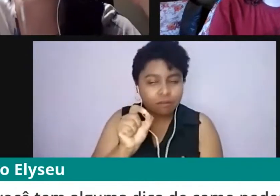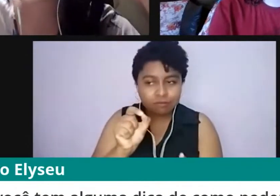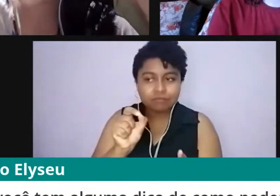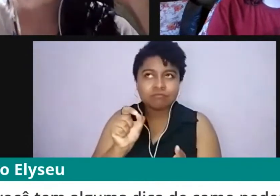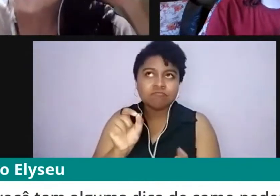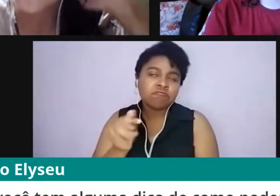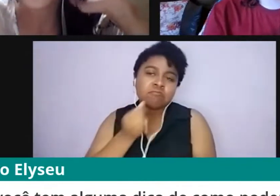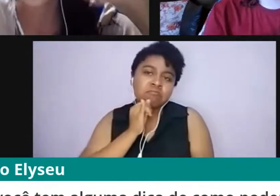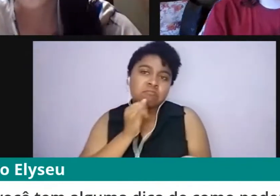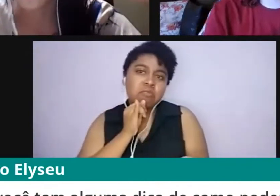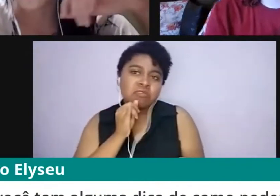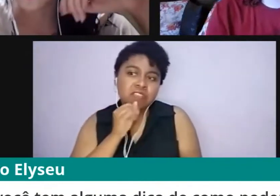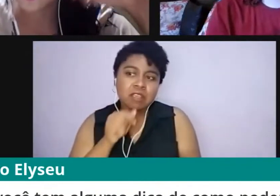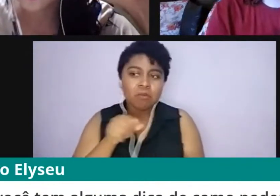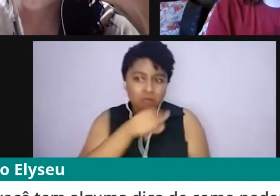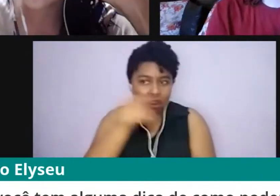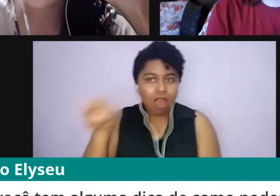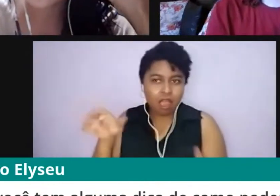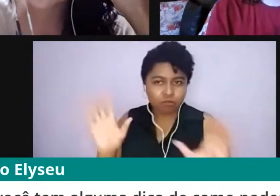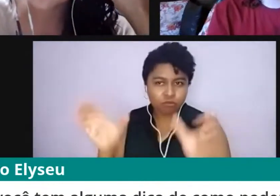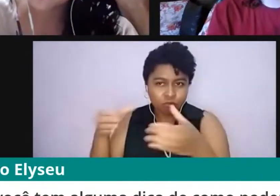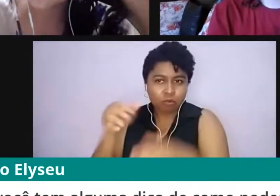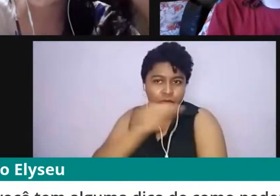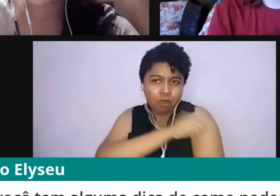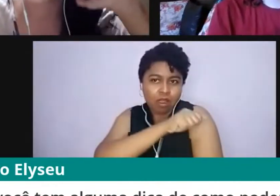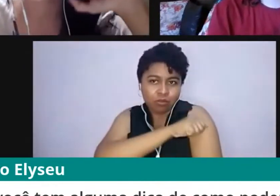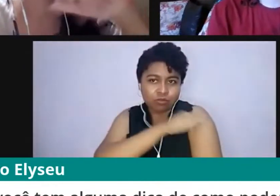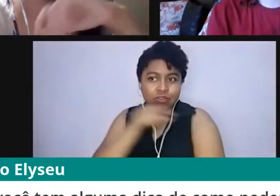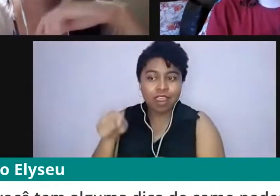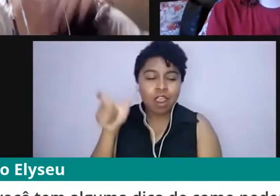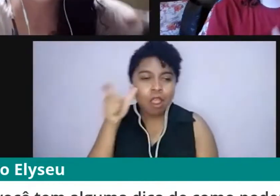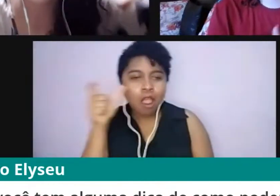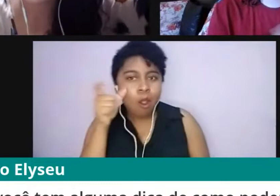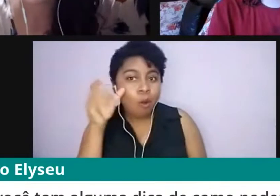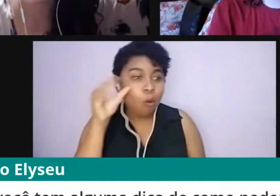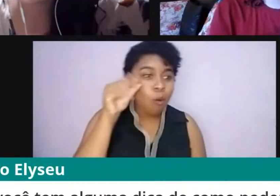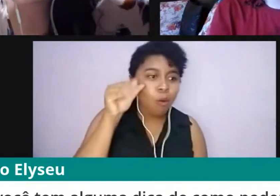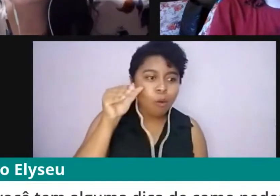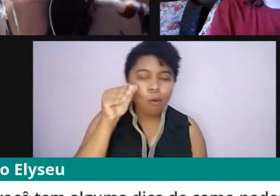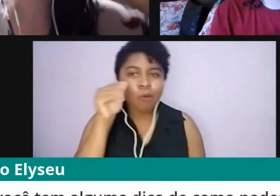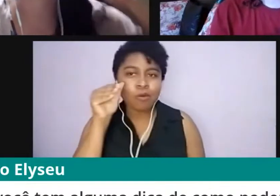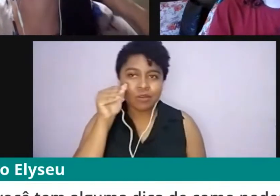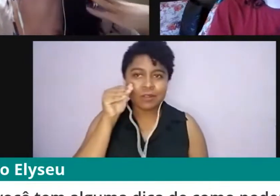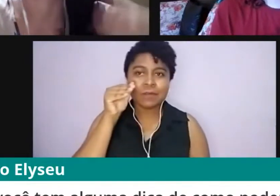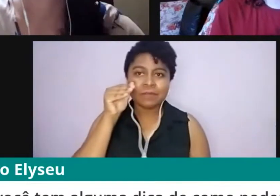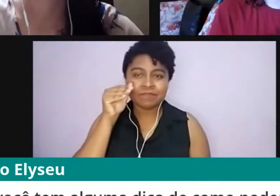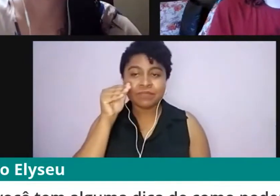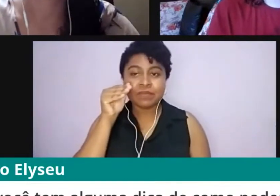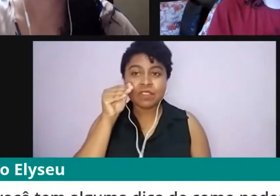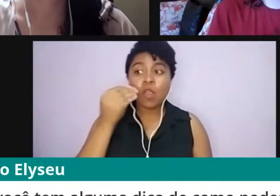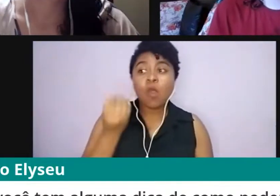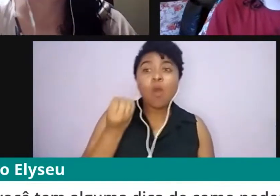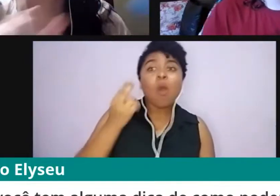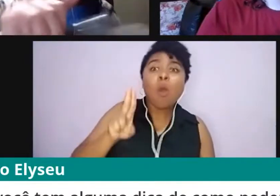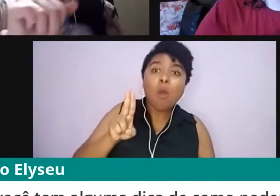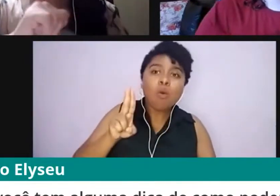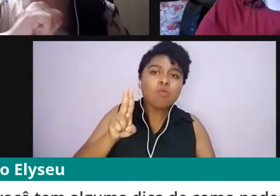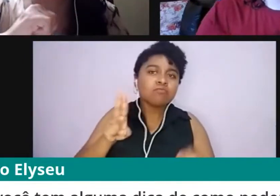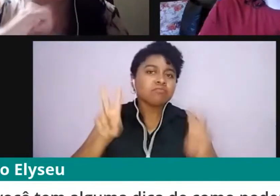ser um assunto que eles que chama atenção mesmo, um assunto que esteja em voga, ou que eles tenham talvez